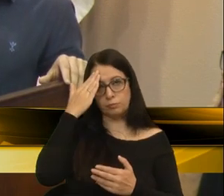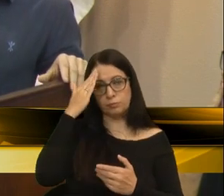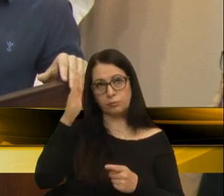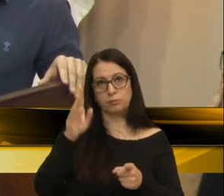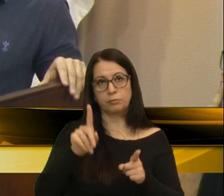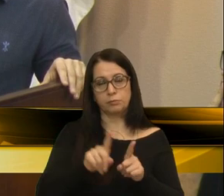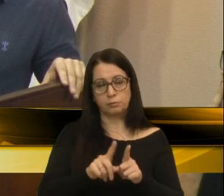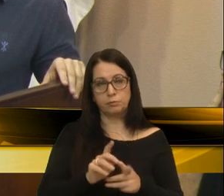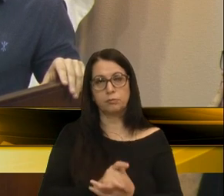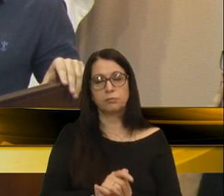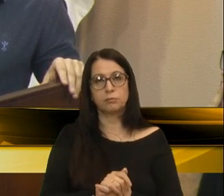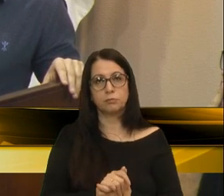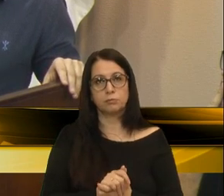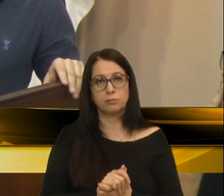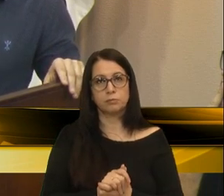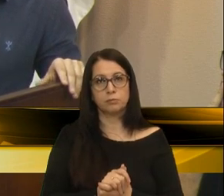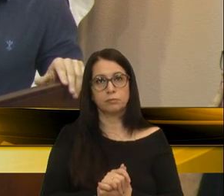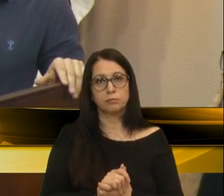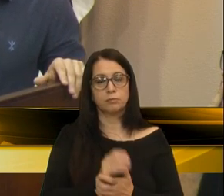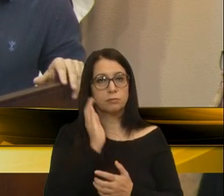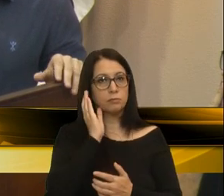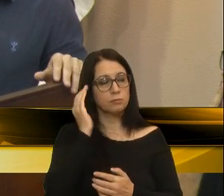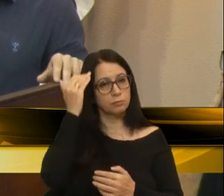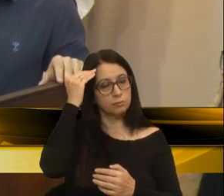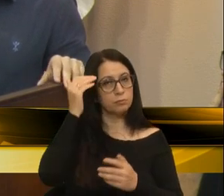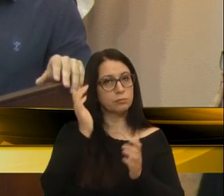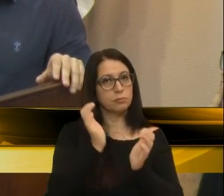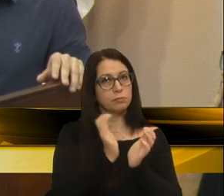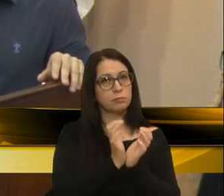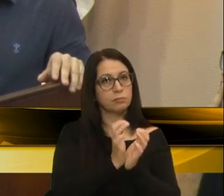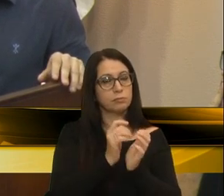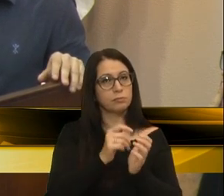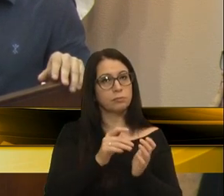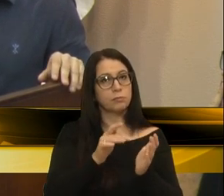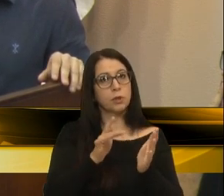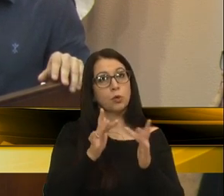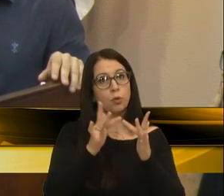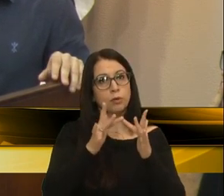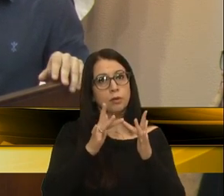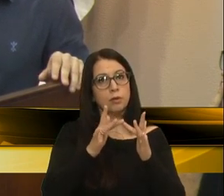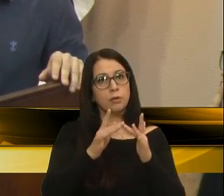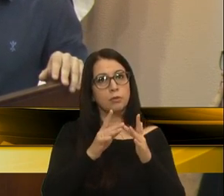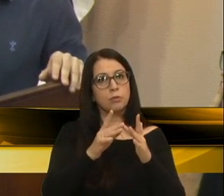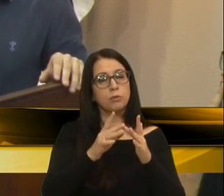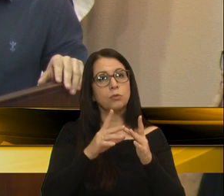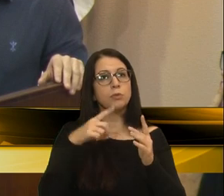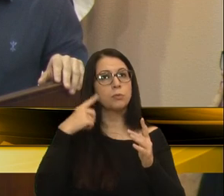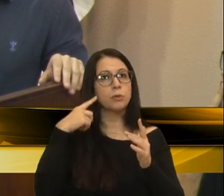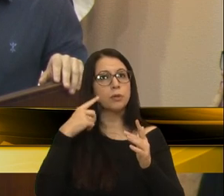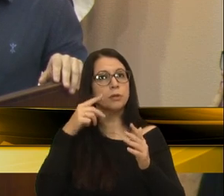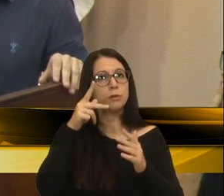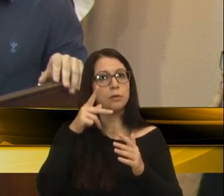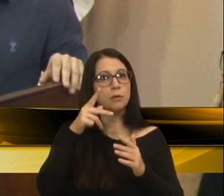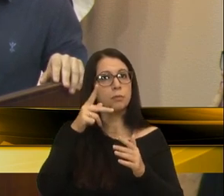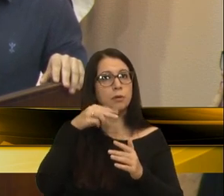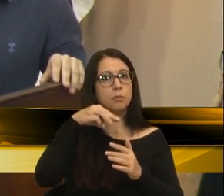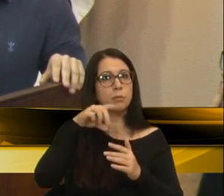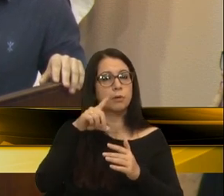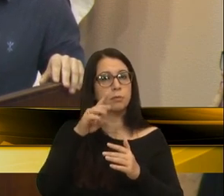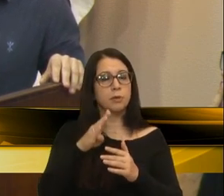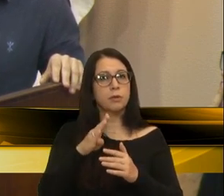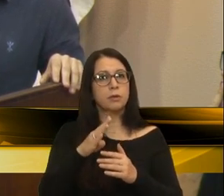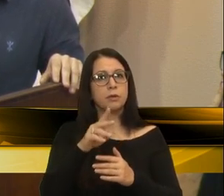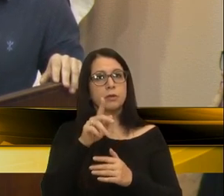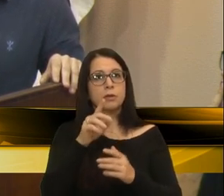agradecer, vereador Felipe, seu contato com a bancada dos deputados do PMDB, em especial o Giovanni Feltz, que muito